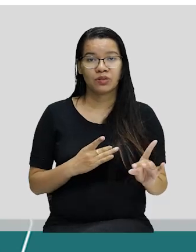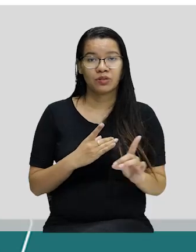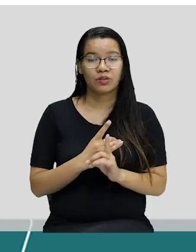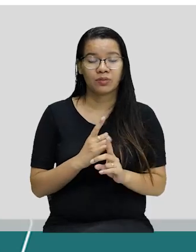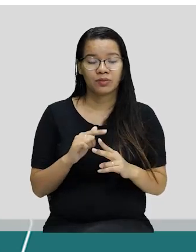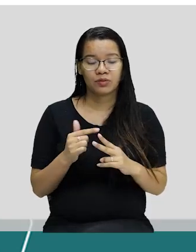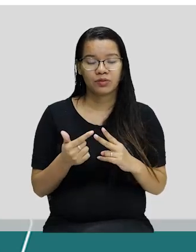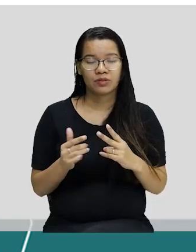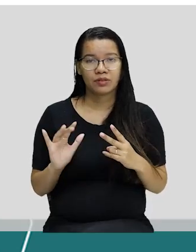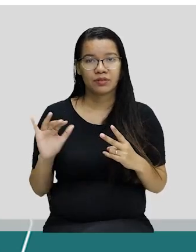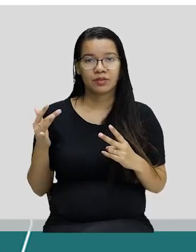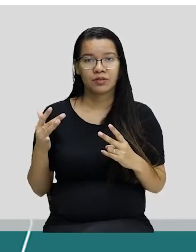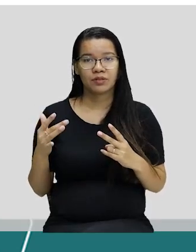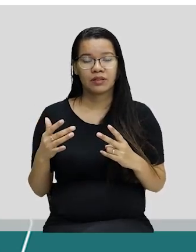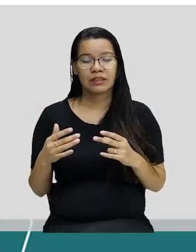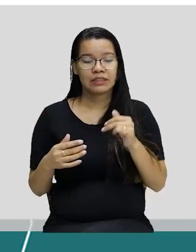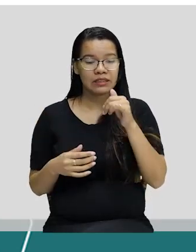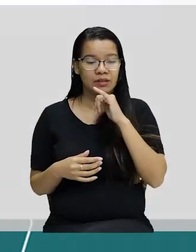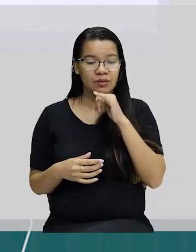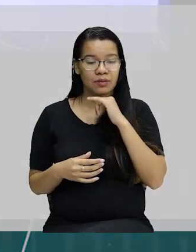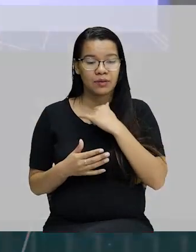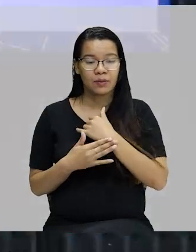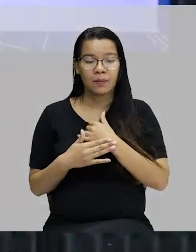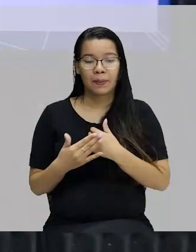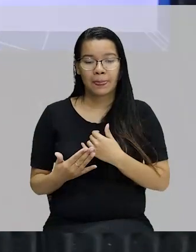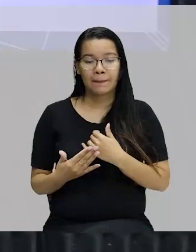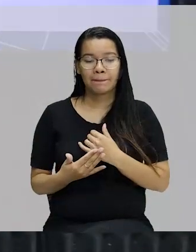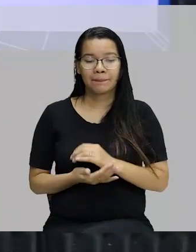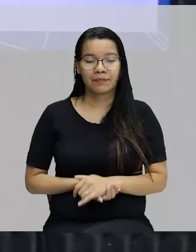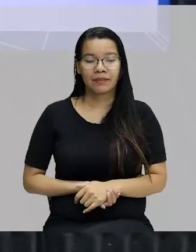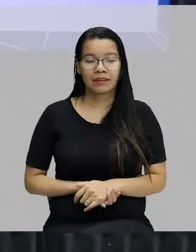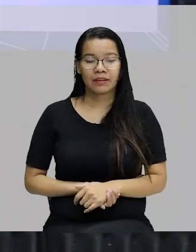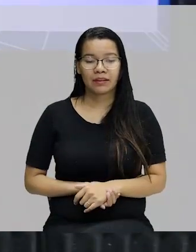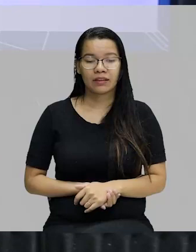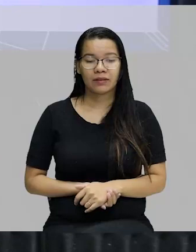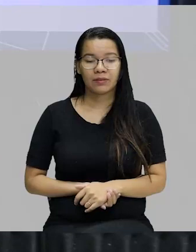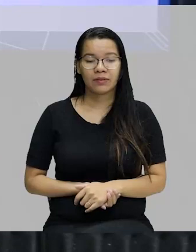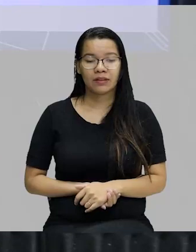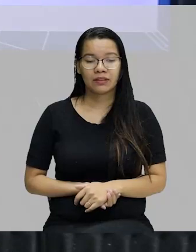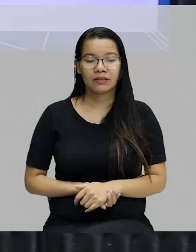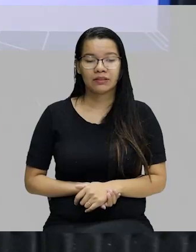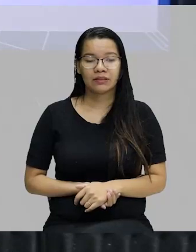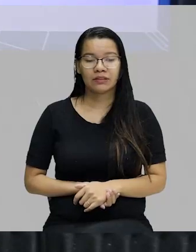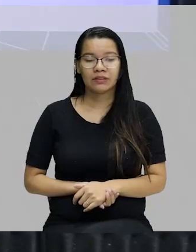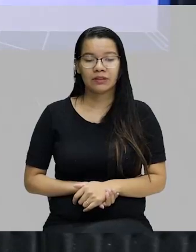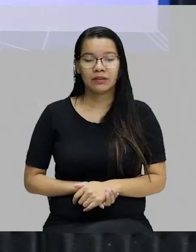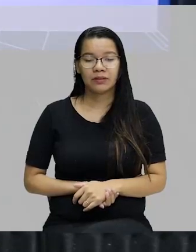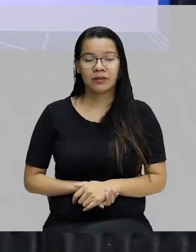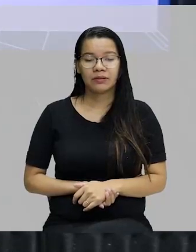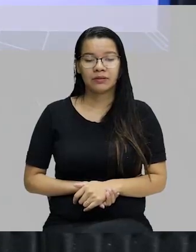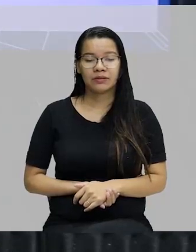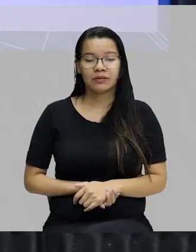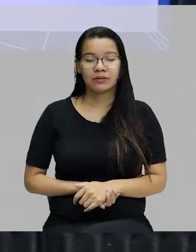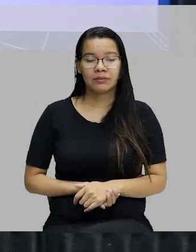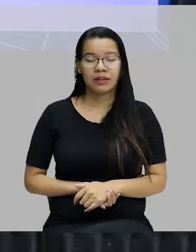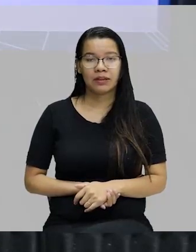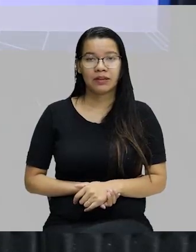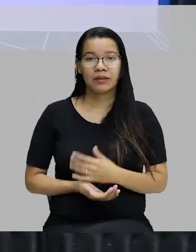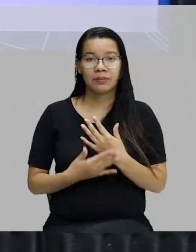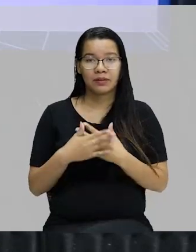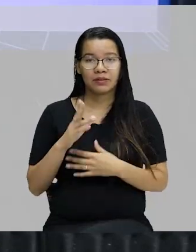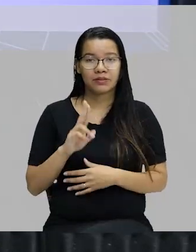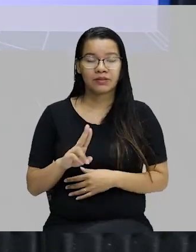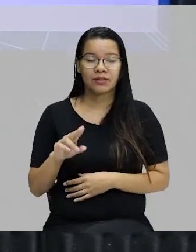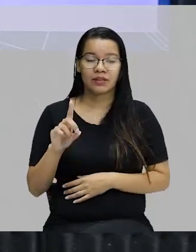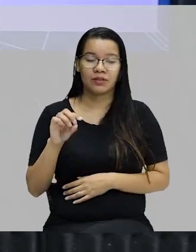mais tradicional é a palavra well, que significa bem, que é o advérbio de good, que significa bom, mas nós vamos